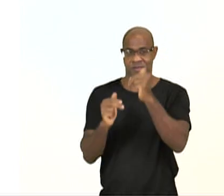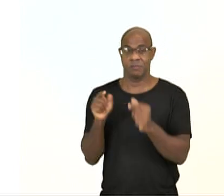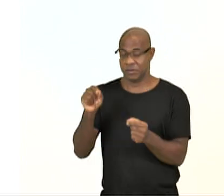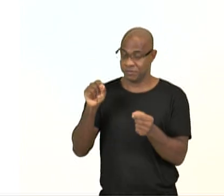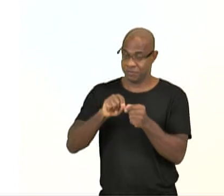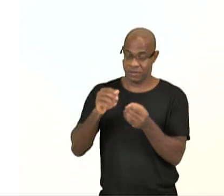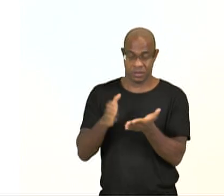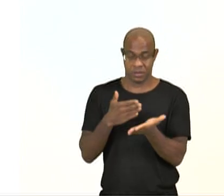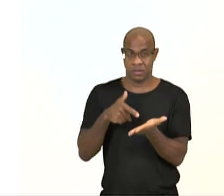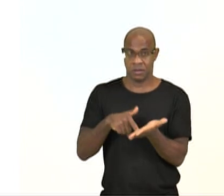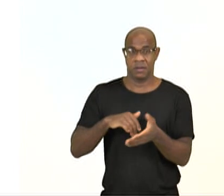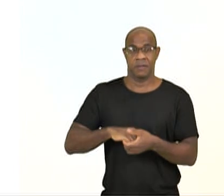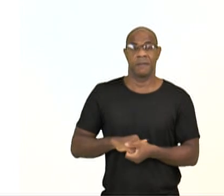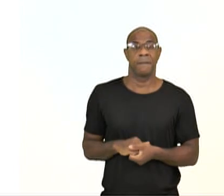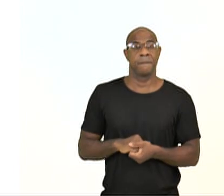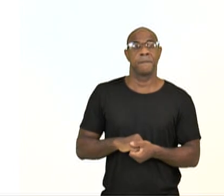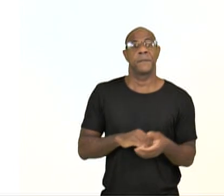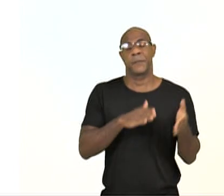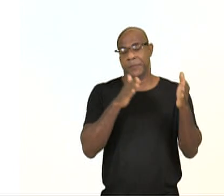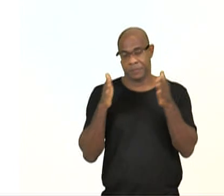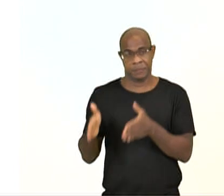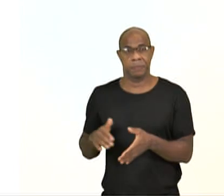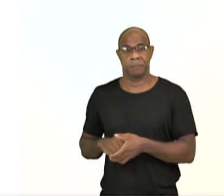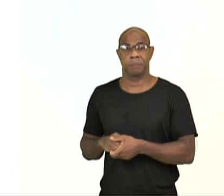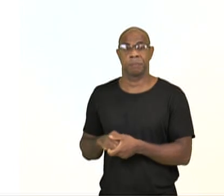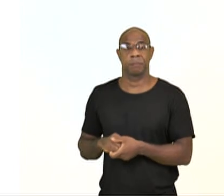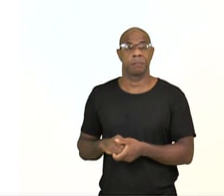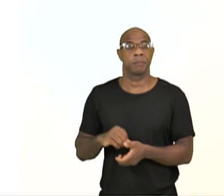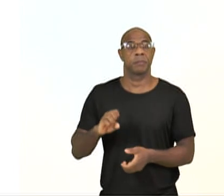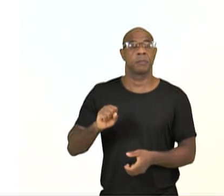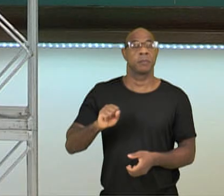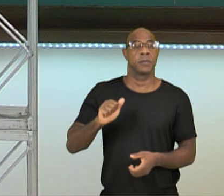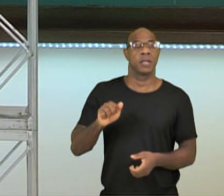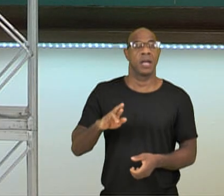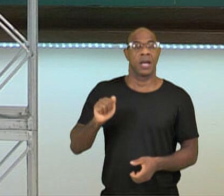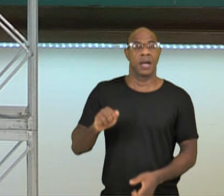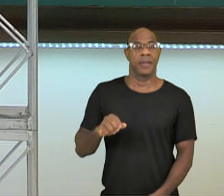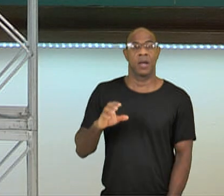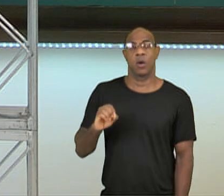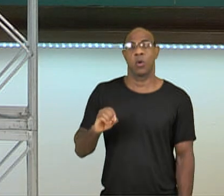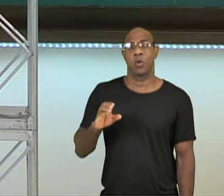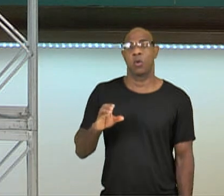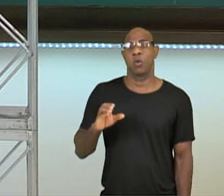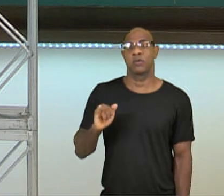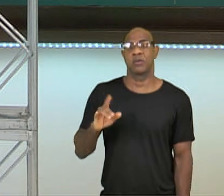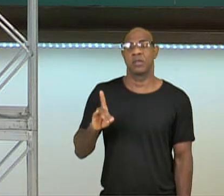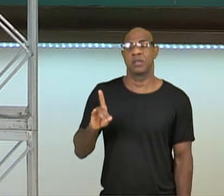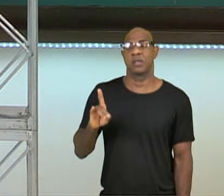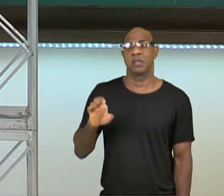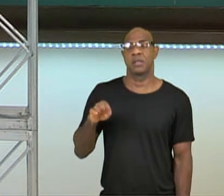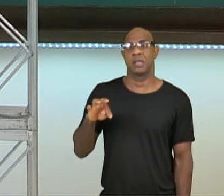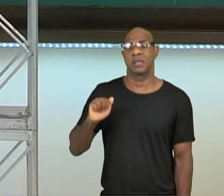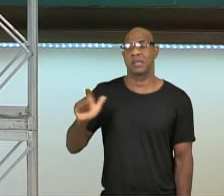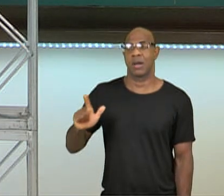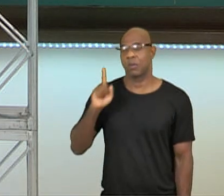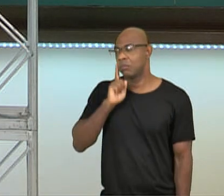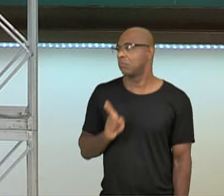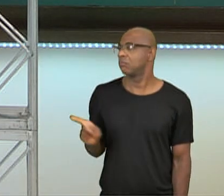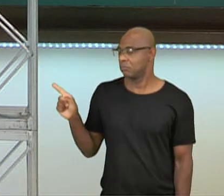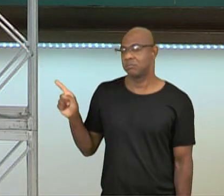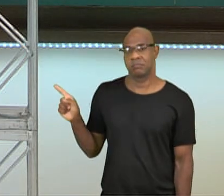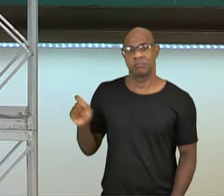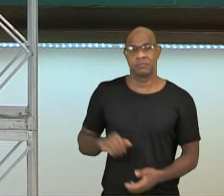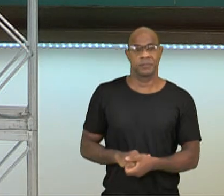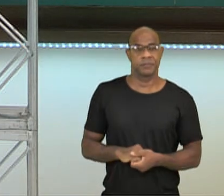caderno, ok? Então, vamos lá. Saara Ocidental, o que aconteceu aqui? Gente, umas coisas que a gente